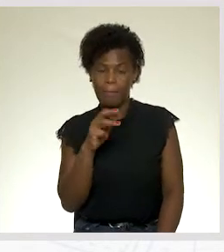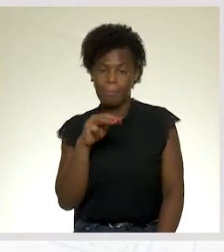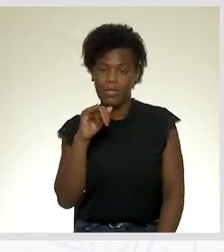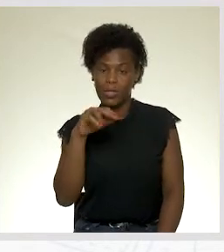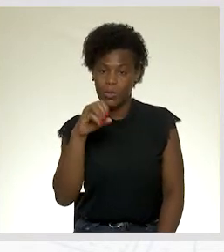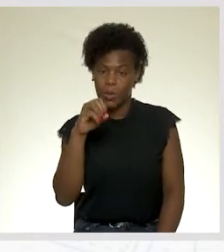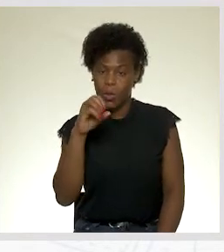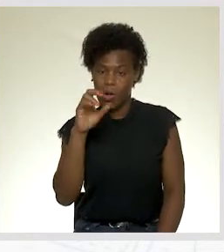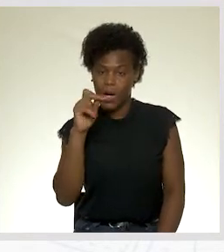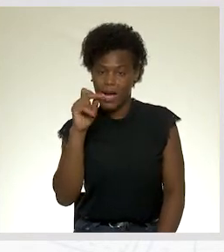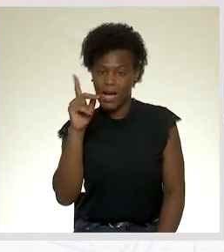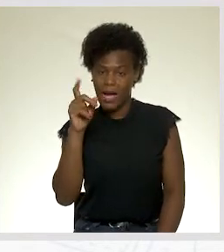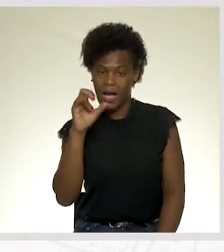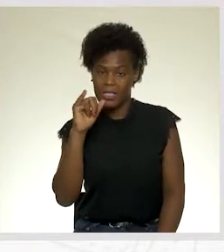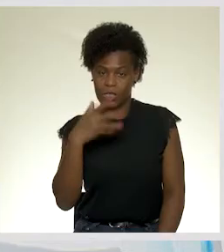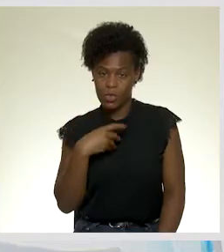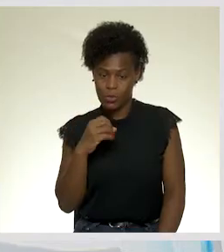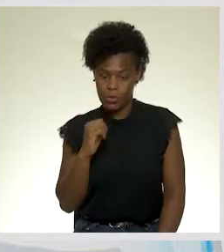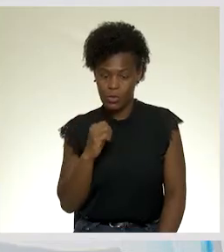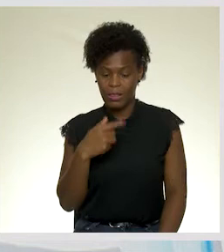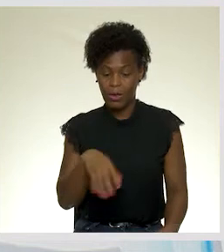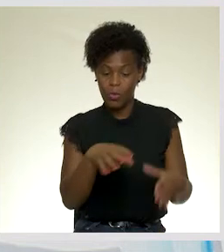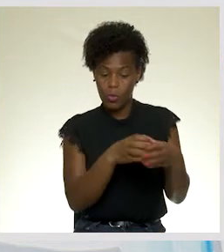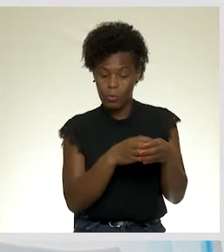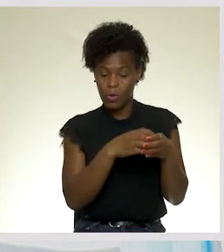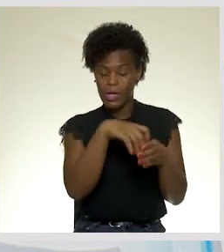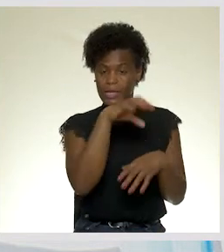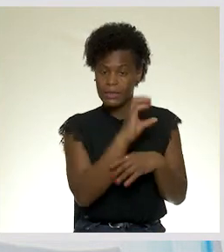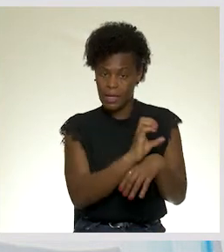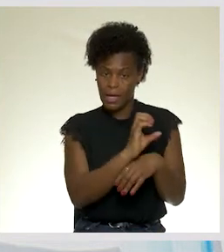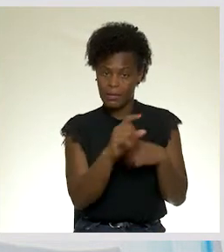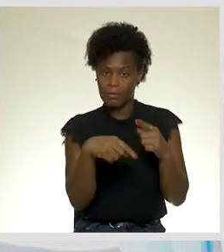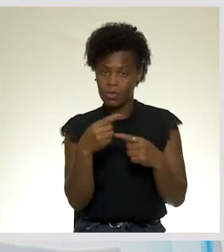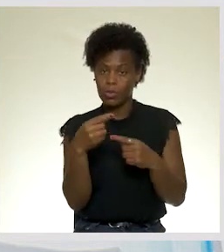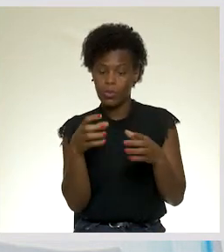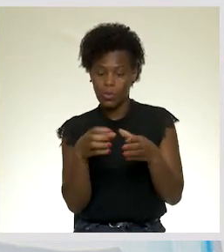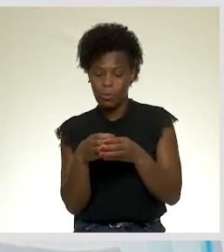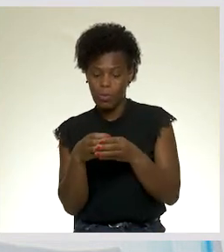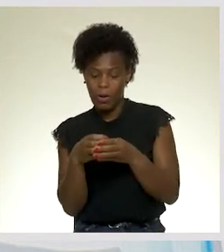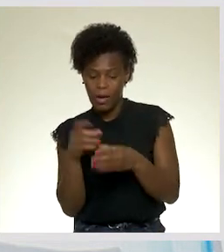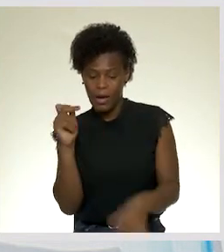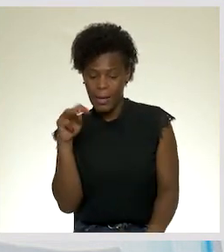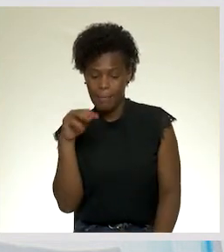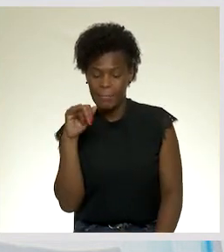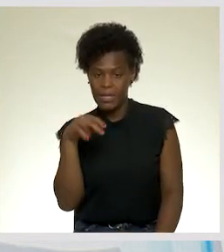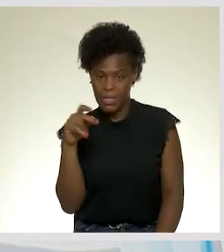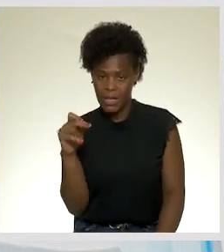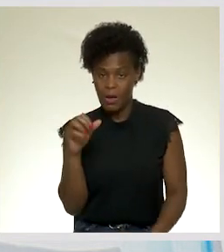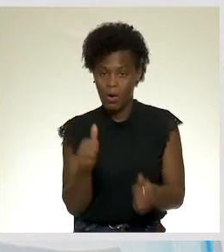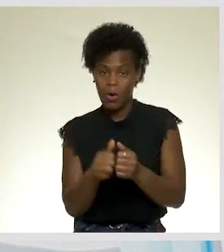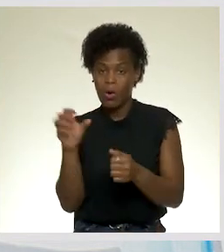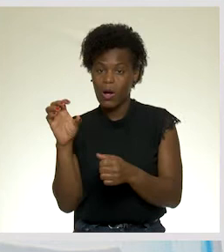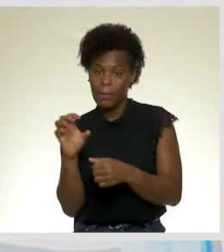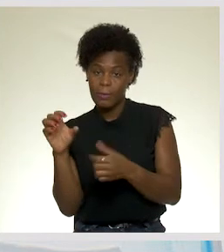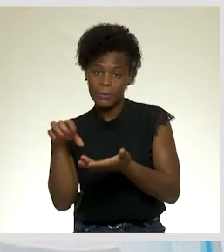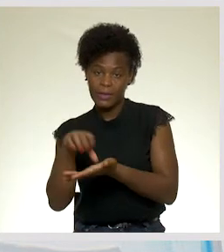por, aqui temos um grupo carboxilo e um grupo amina com um carbono central. No entanto, a ligação que se